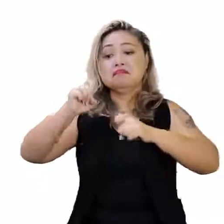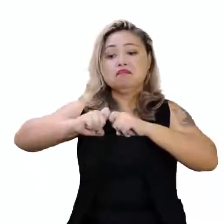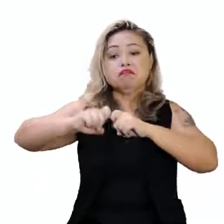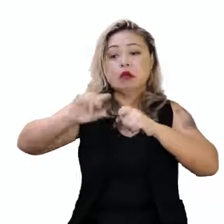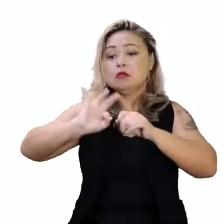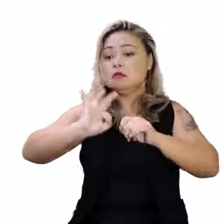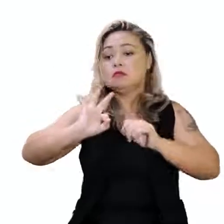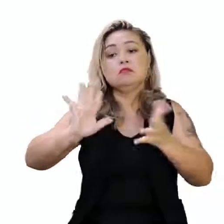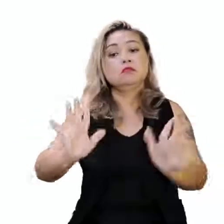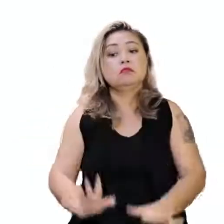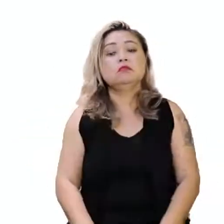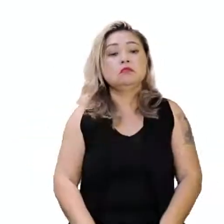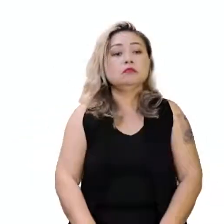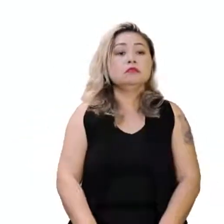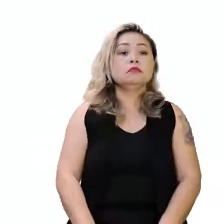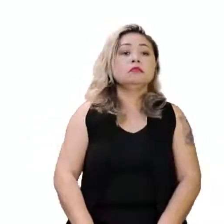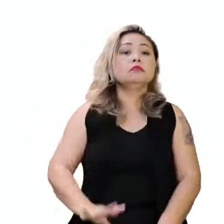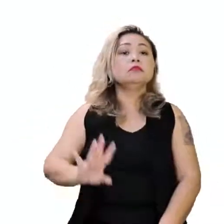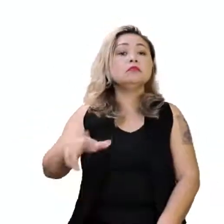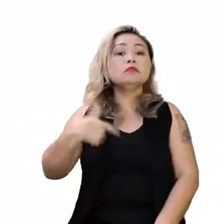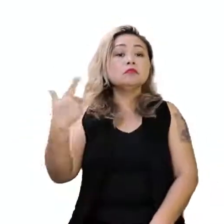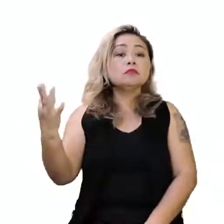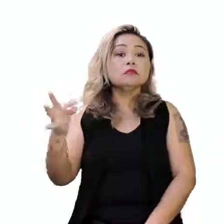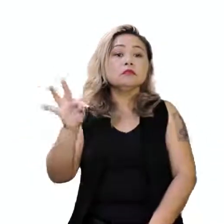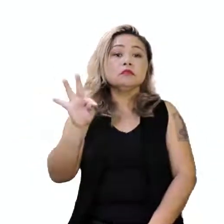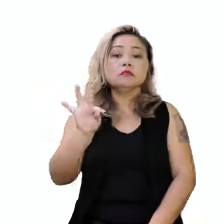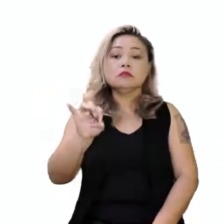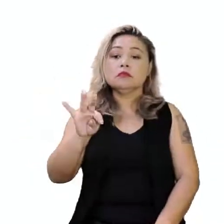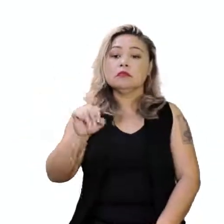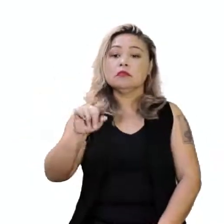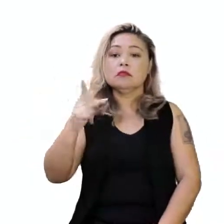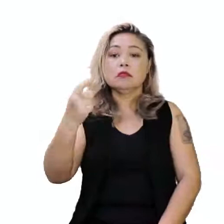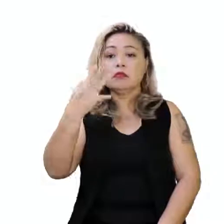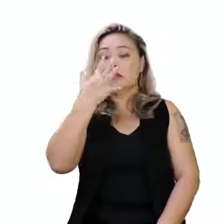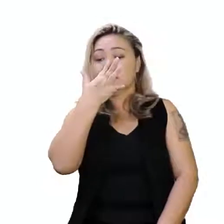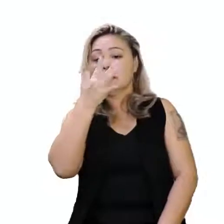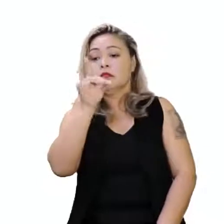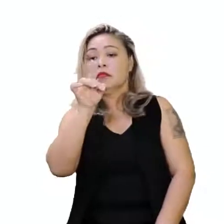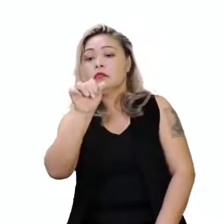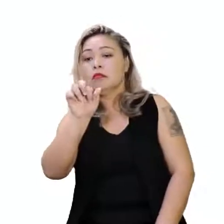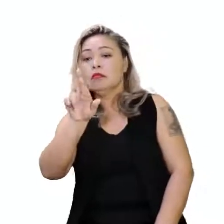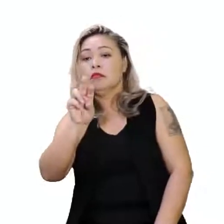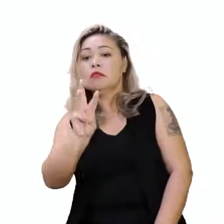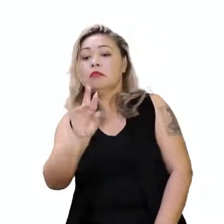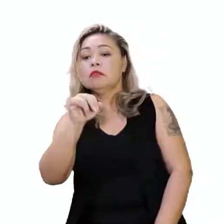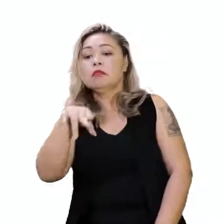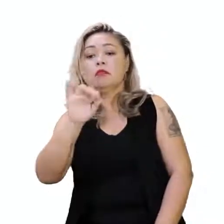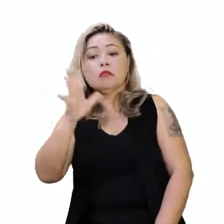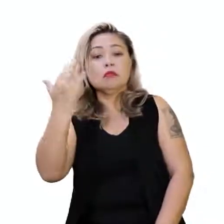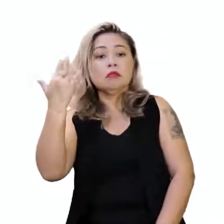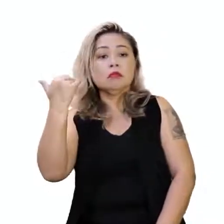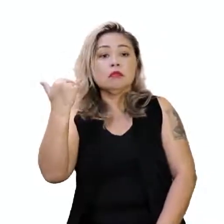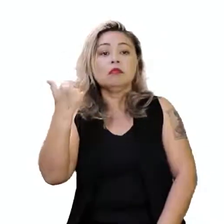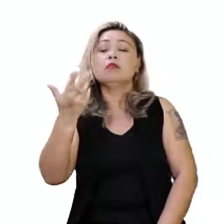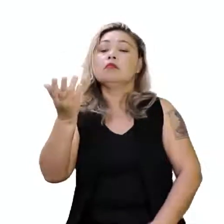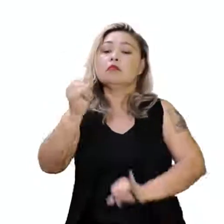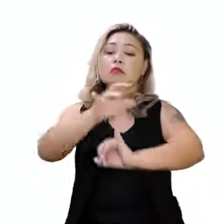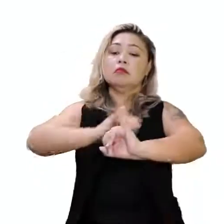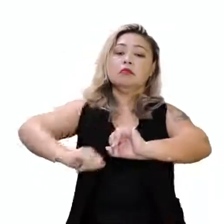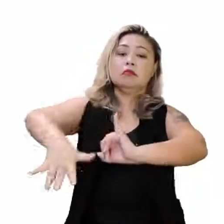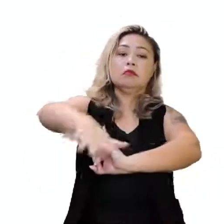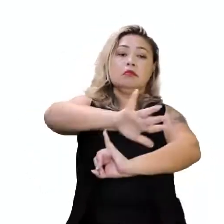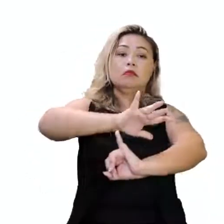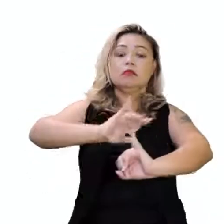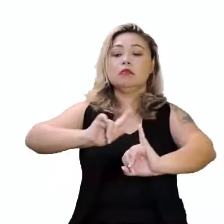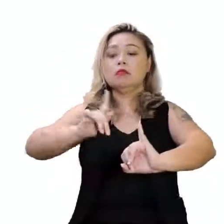incompatíveis. Foi o caso que aconteceu com os tentilhões observados por Darwin. Aonde, prof? Nas Ilhas